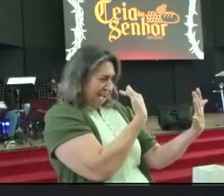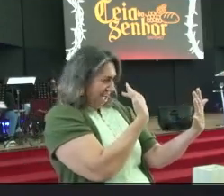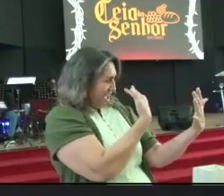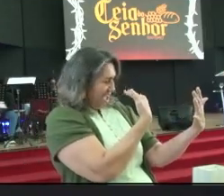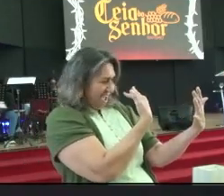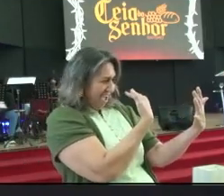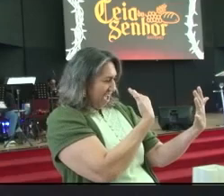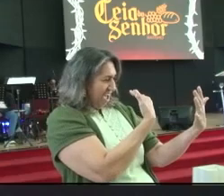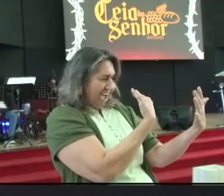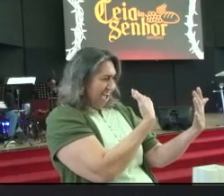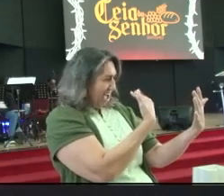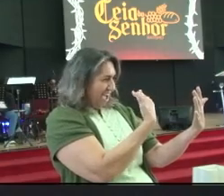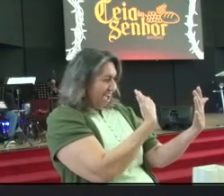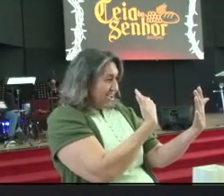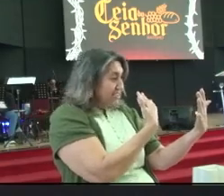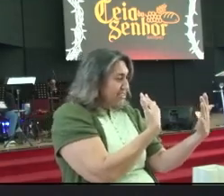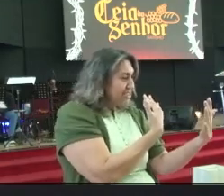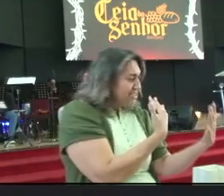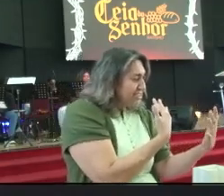Aí ele chega lá no balcão.